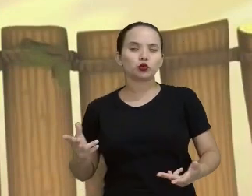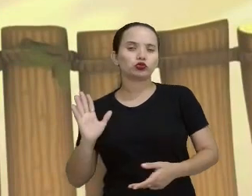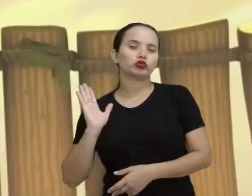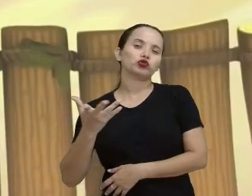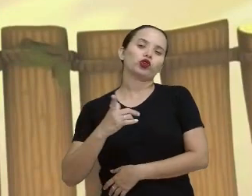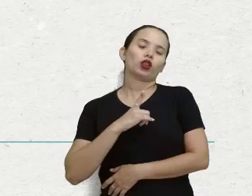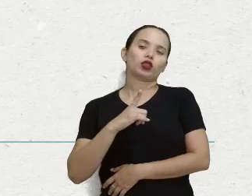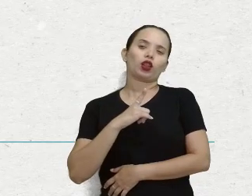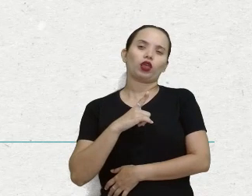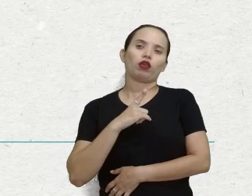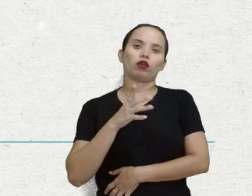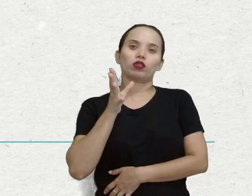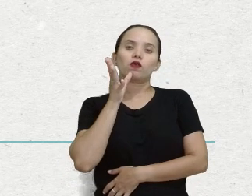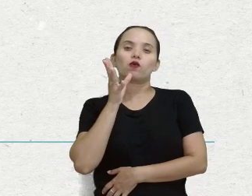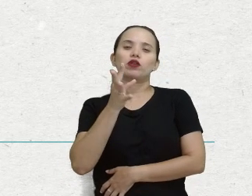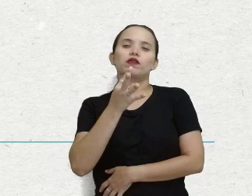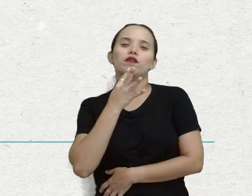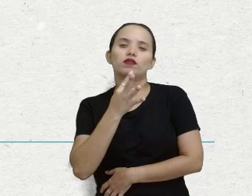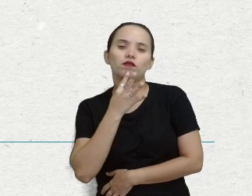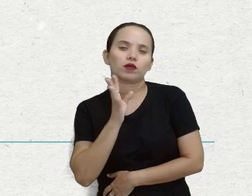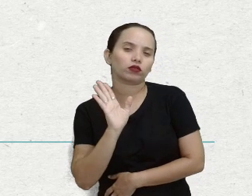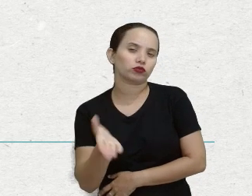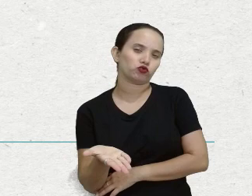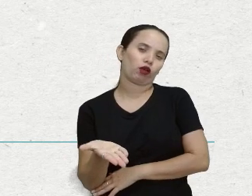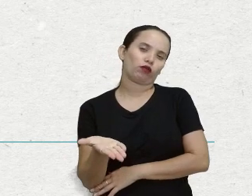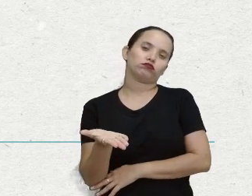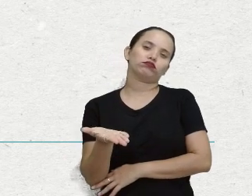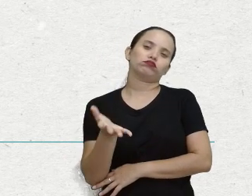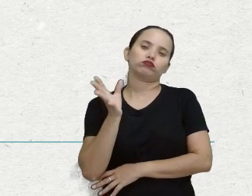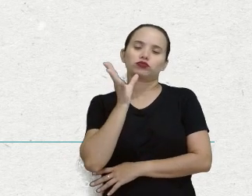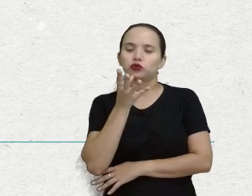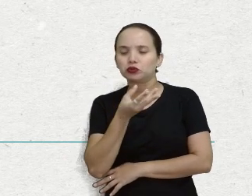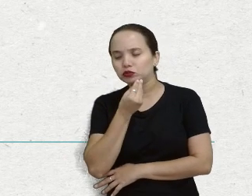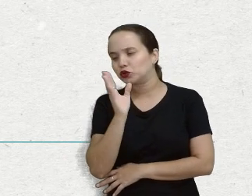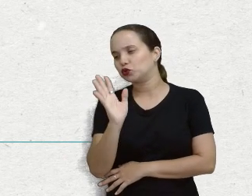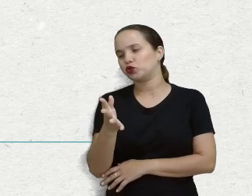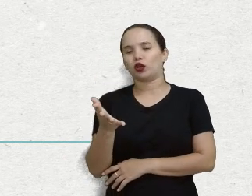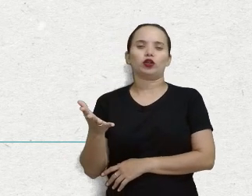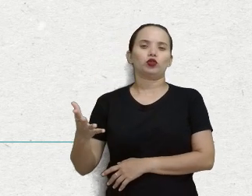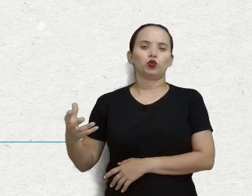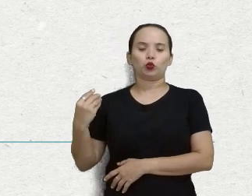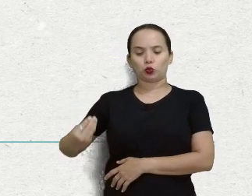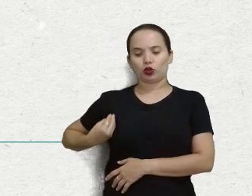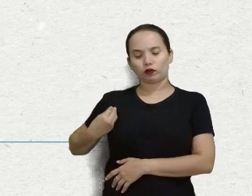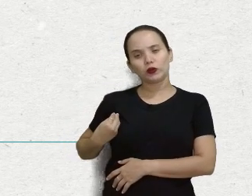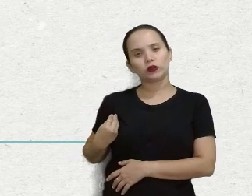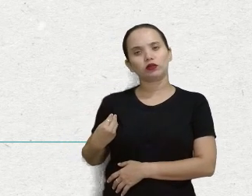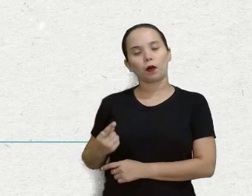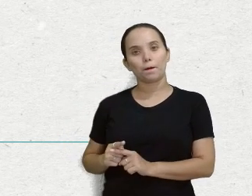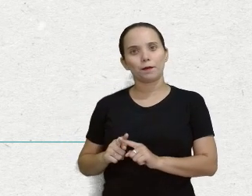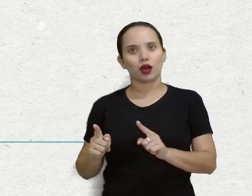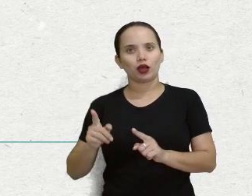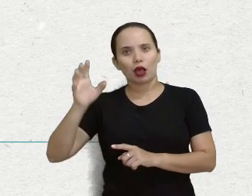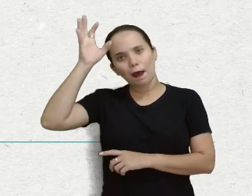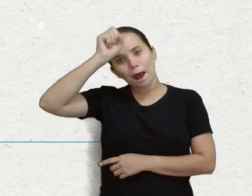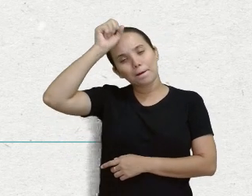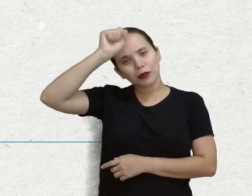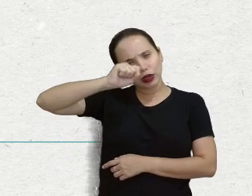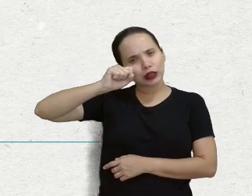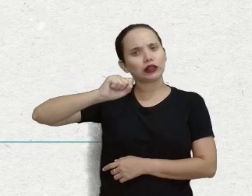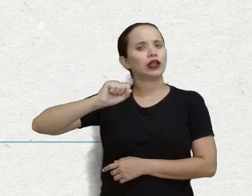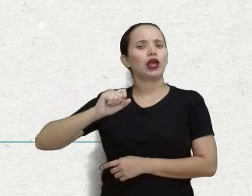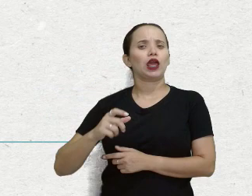digamos assim, conhecidos, né? No nosso dia a dia. Mas, justamente, aprender com